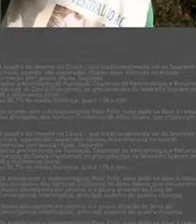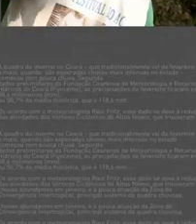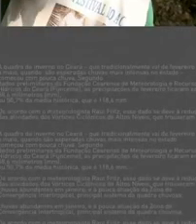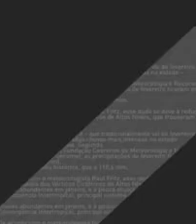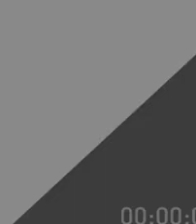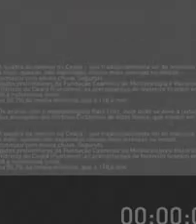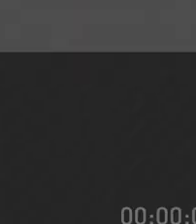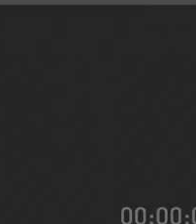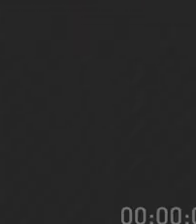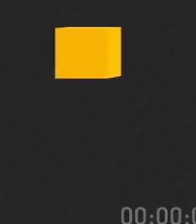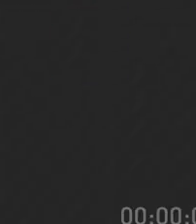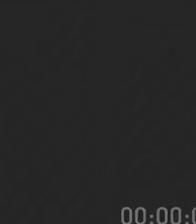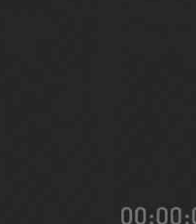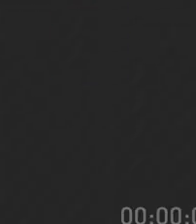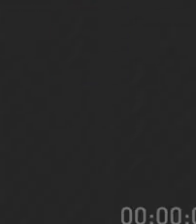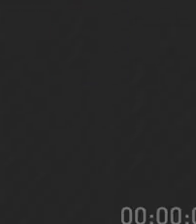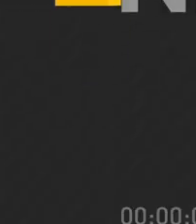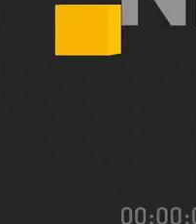ae